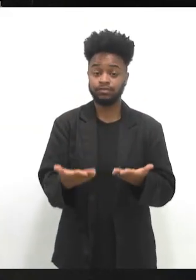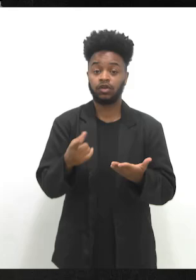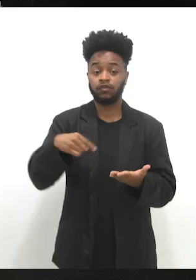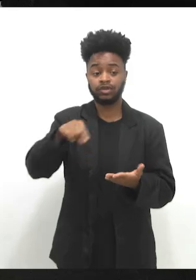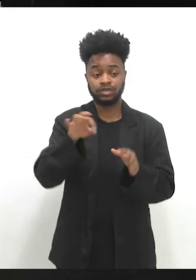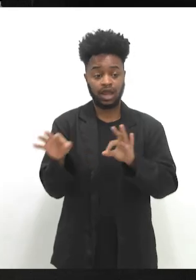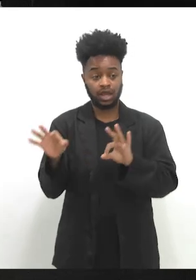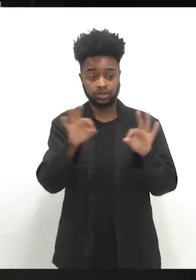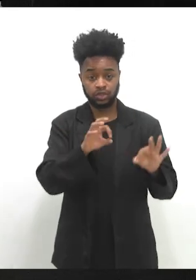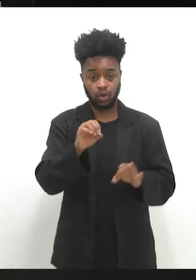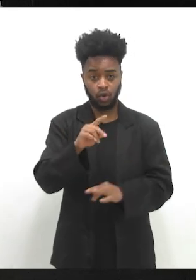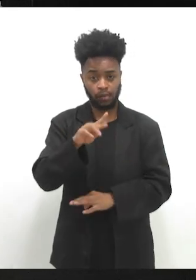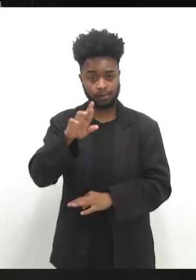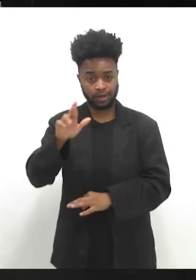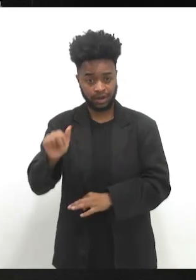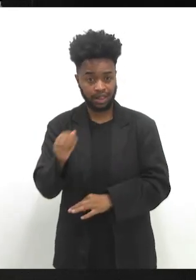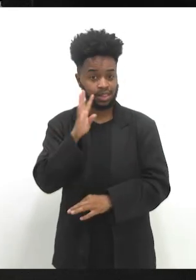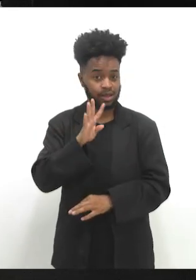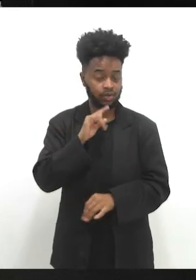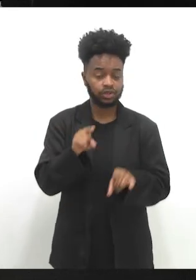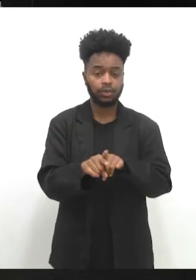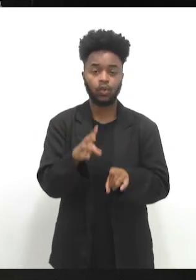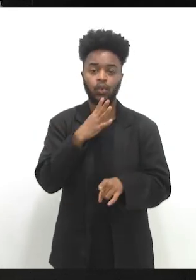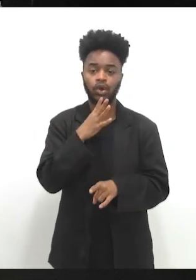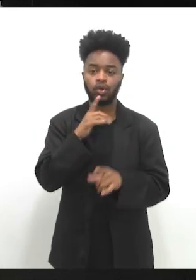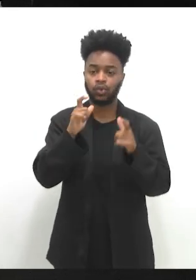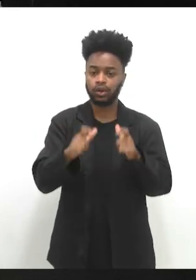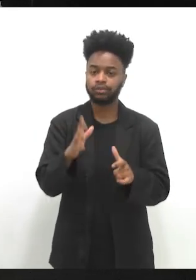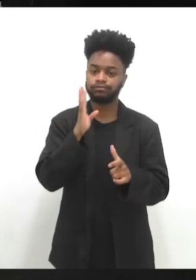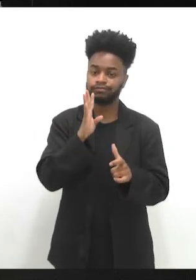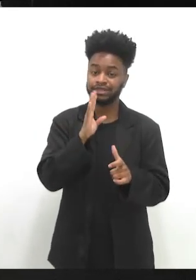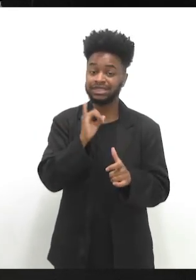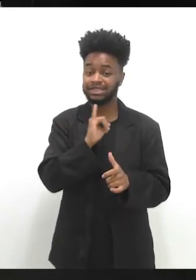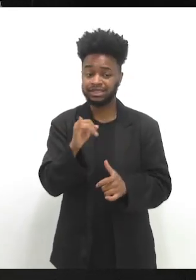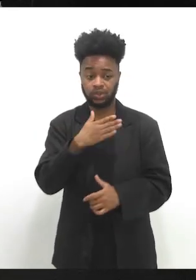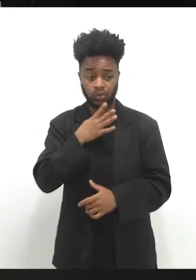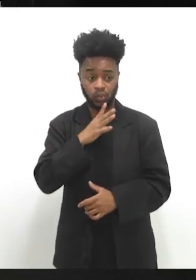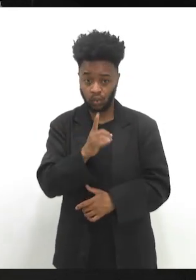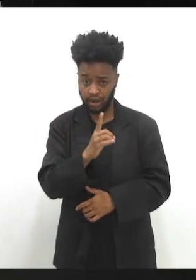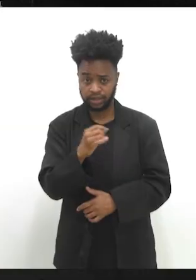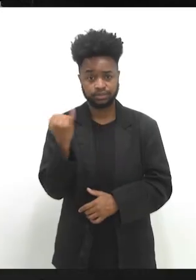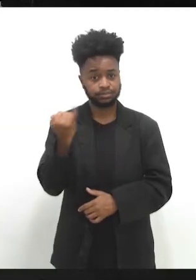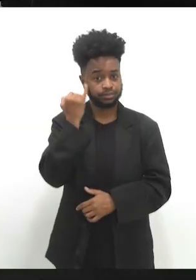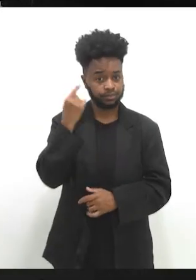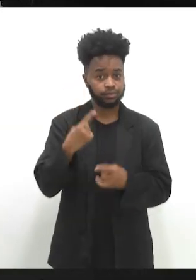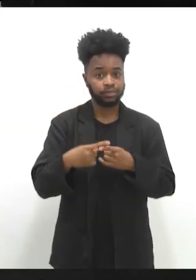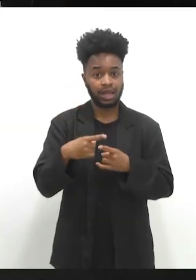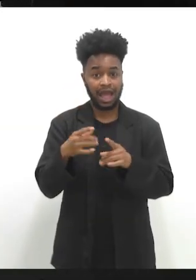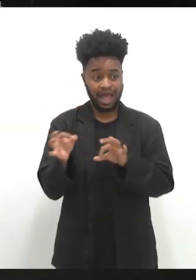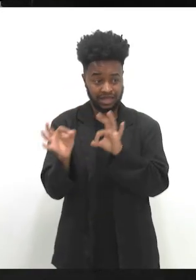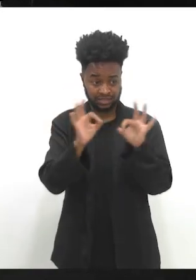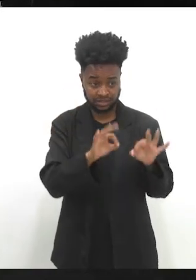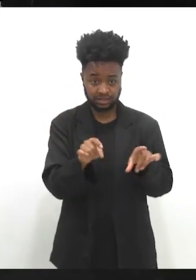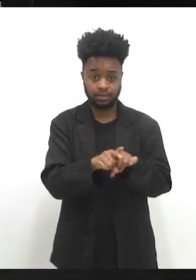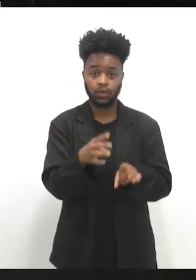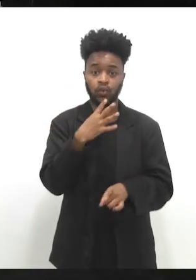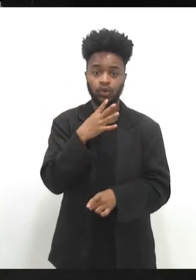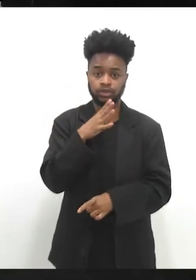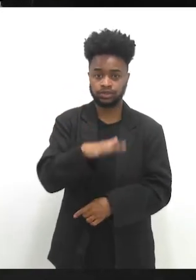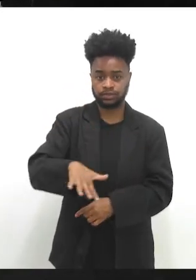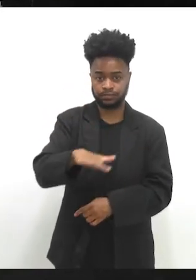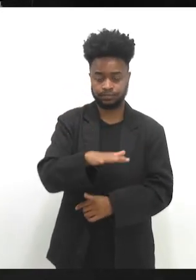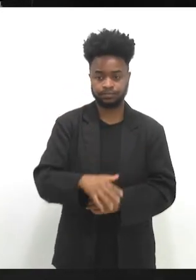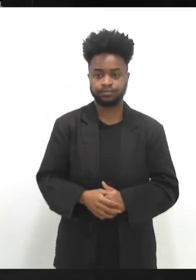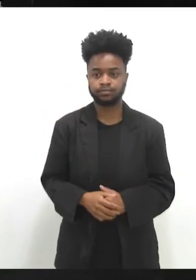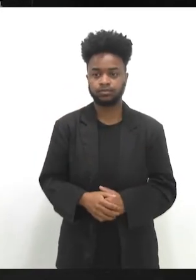você, além de ouvir uma ópera bacana, você ainda conhece um espaço maravilhoso. Para quem não conhece, vale a pena não só ouvir, como conhecer